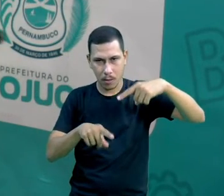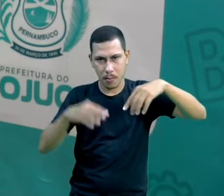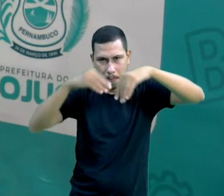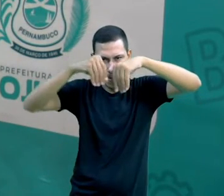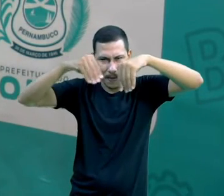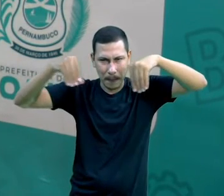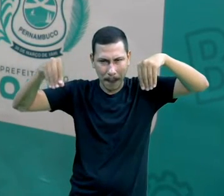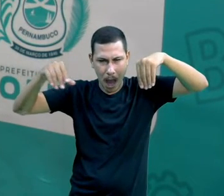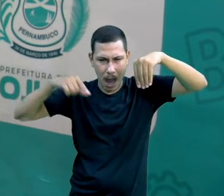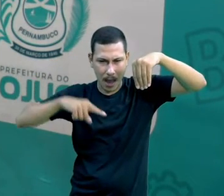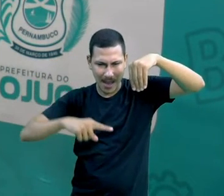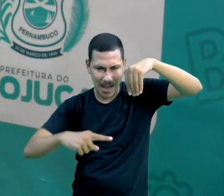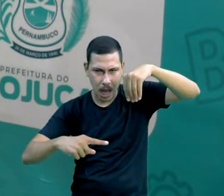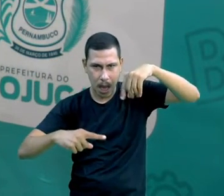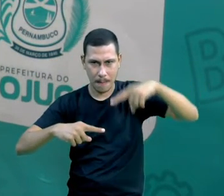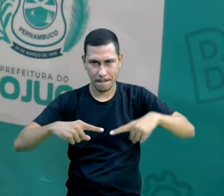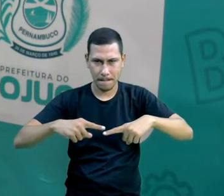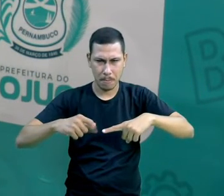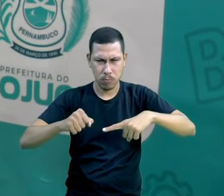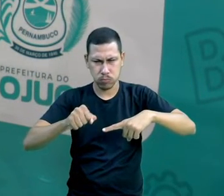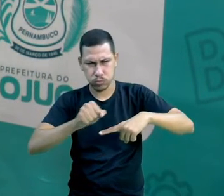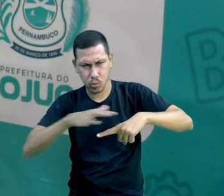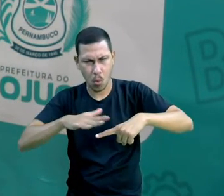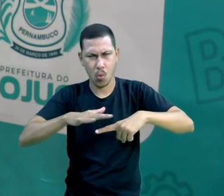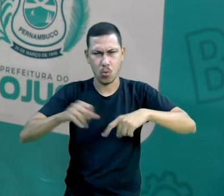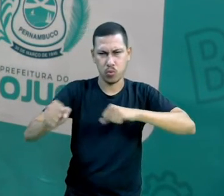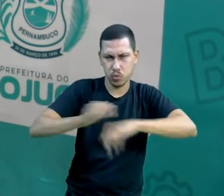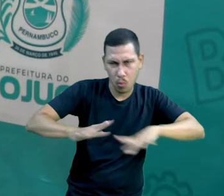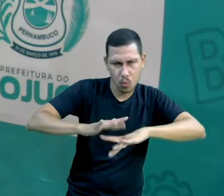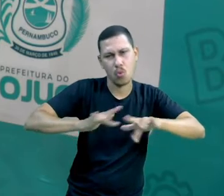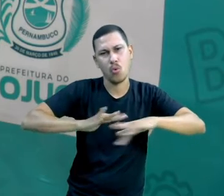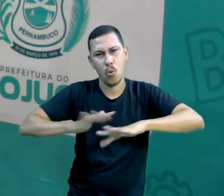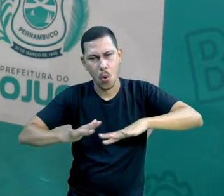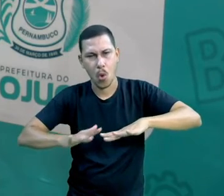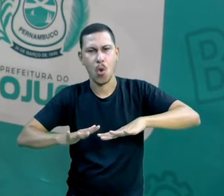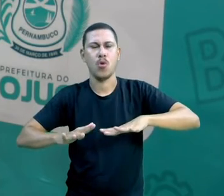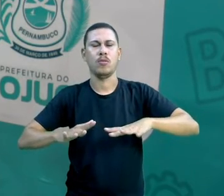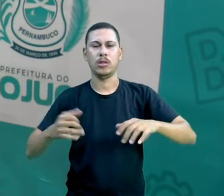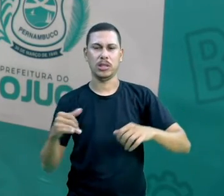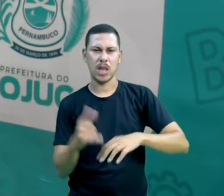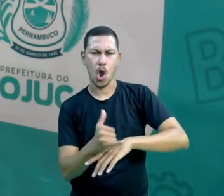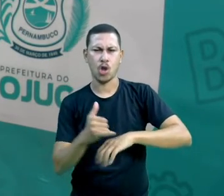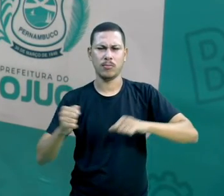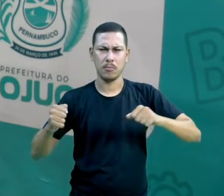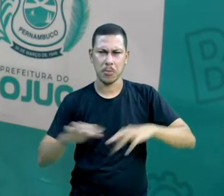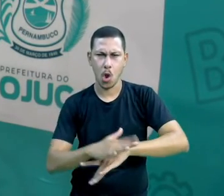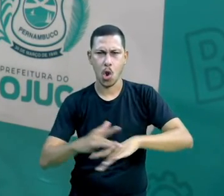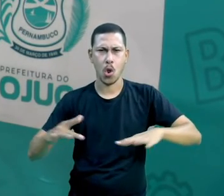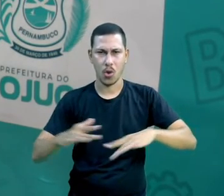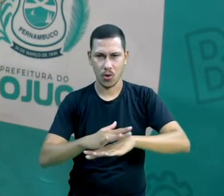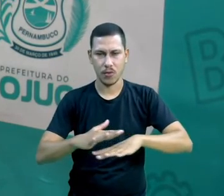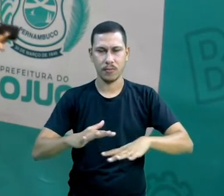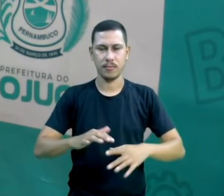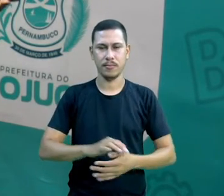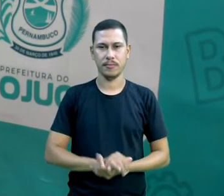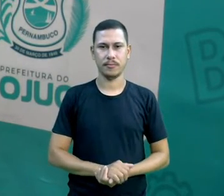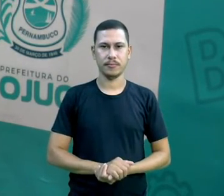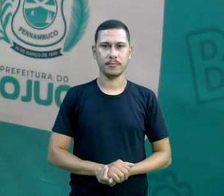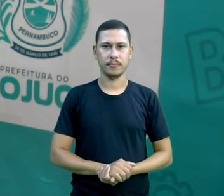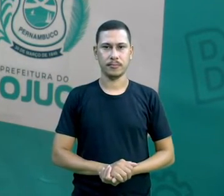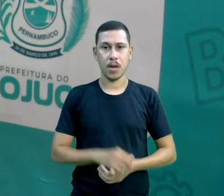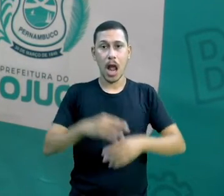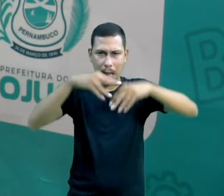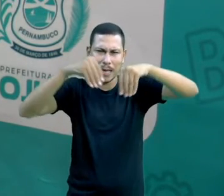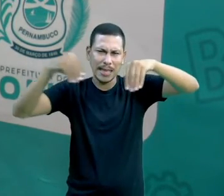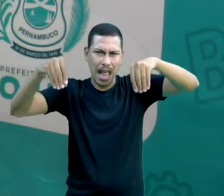treme, ela faz aquela onda de choque, né? E com isso a